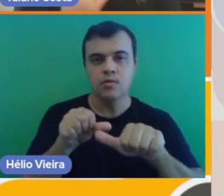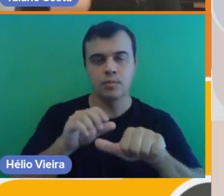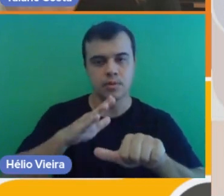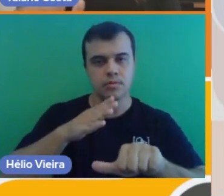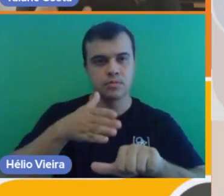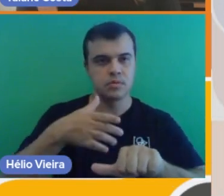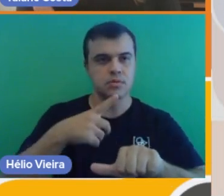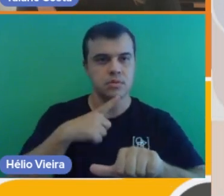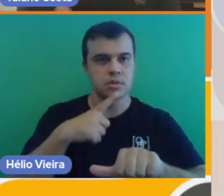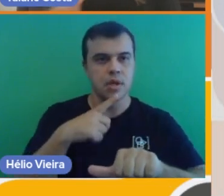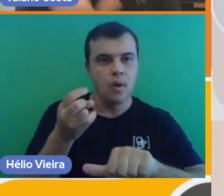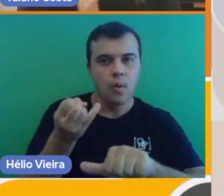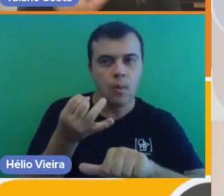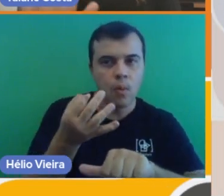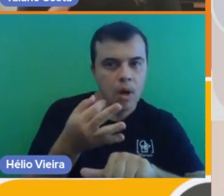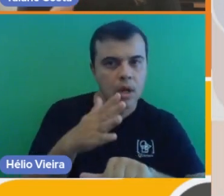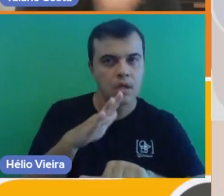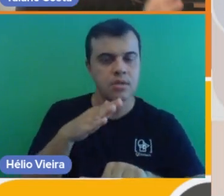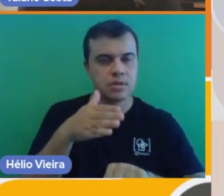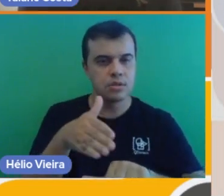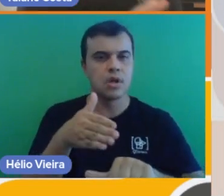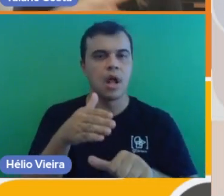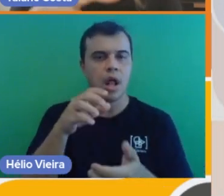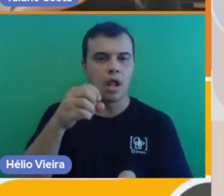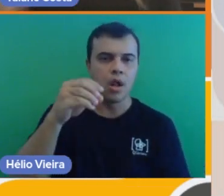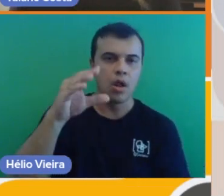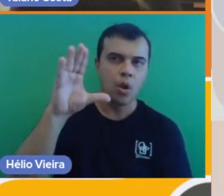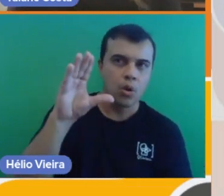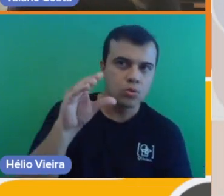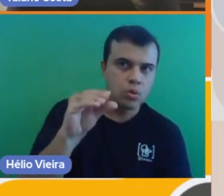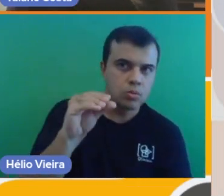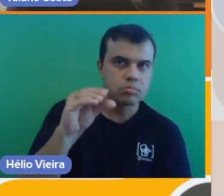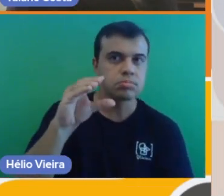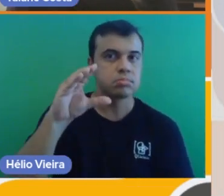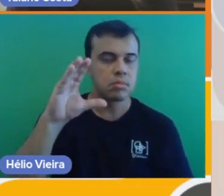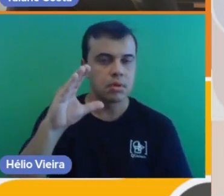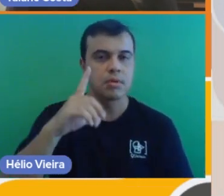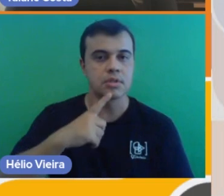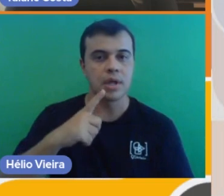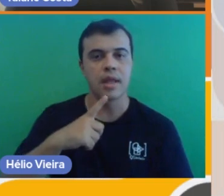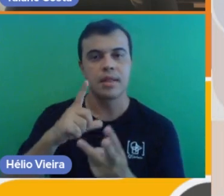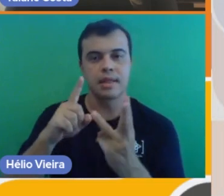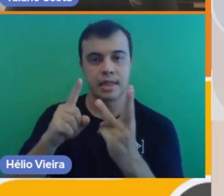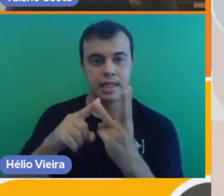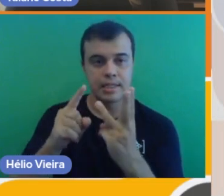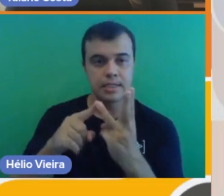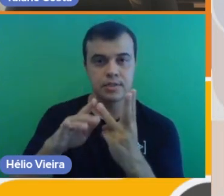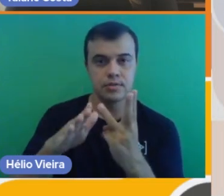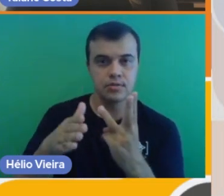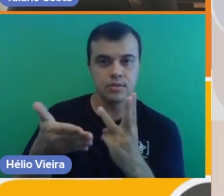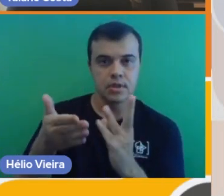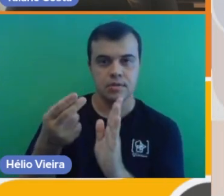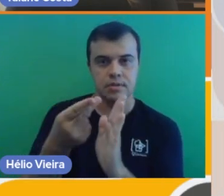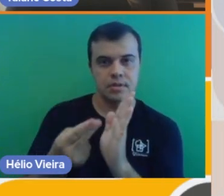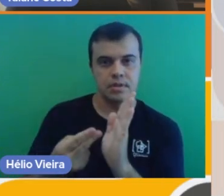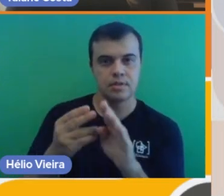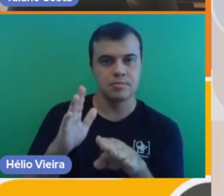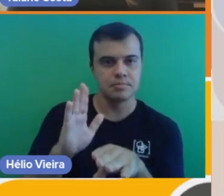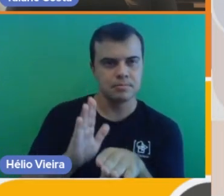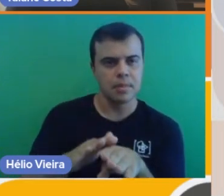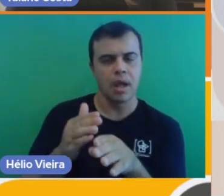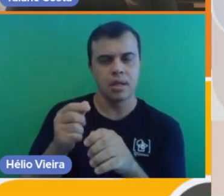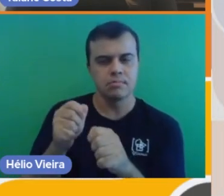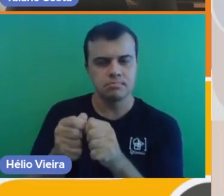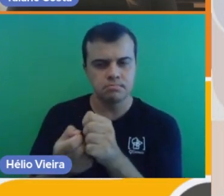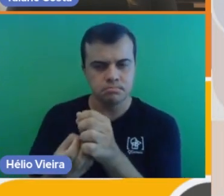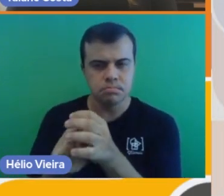né, desse volume, né, na luz e na sombra, e já no terceiro um desenho um pouco mais elaborado.